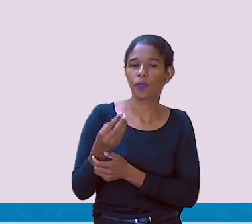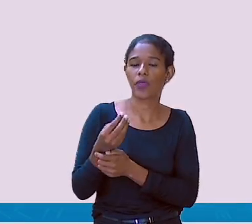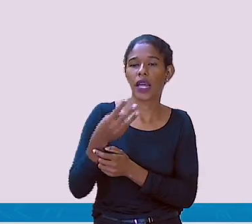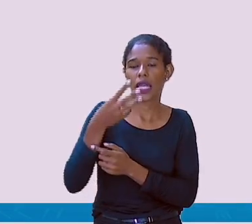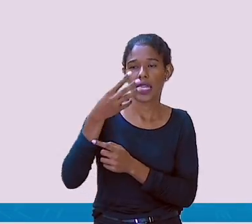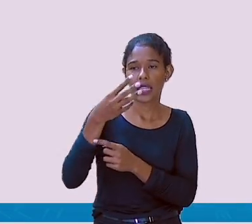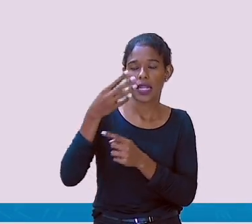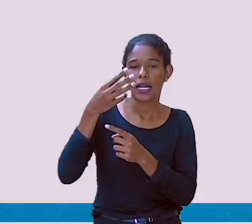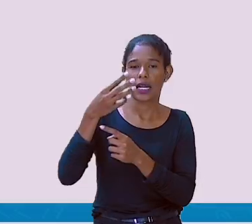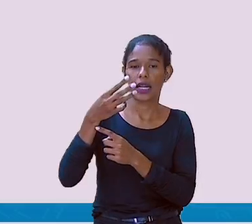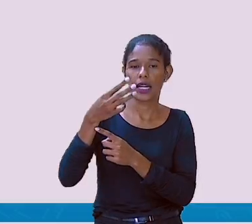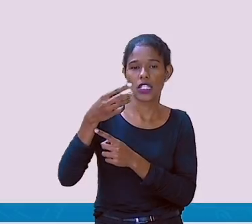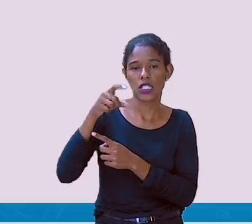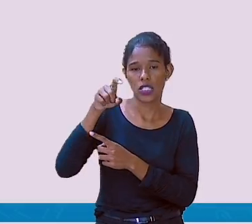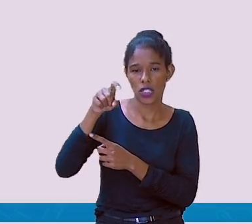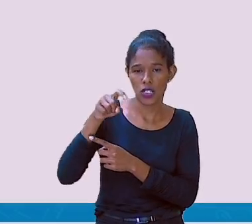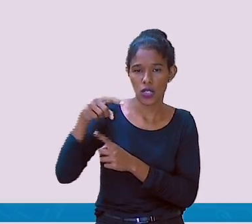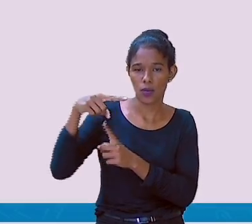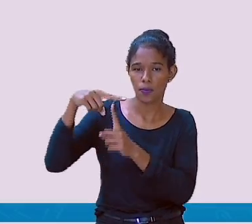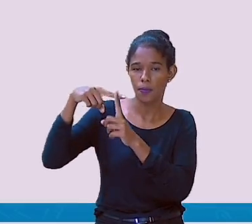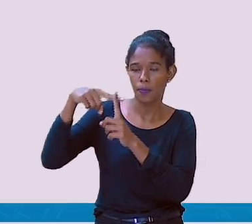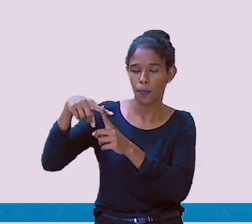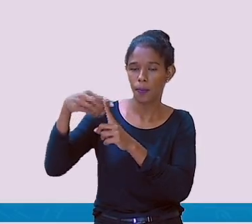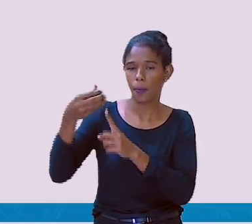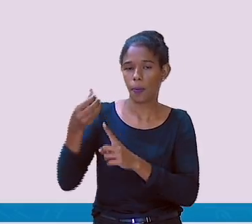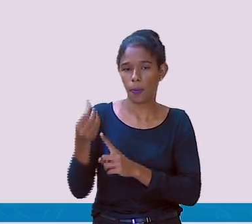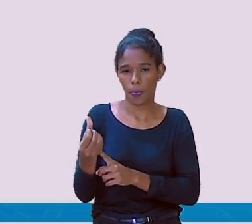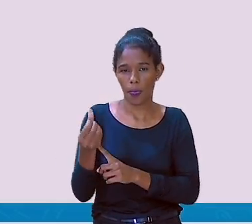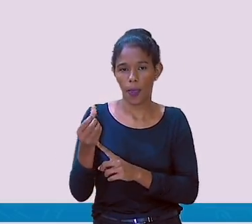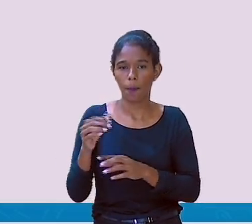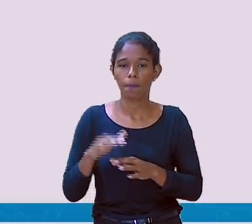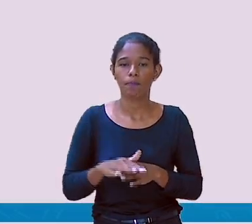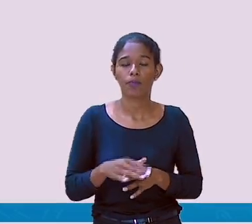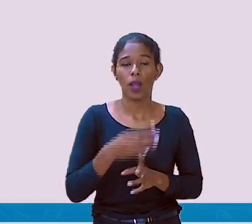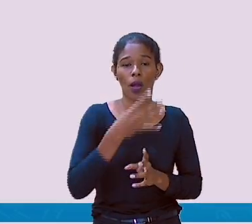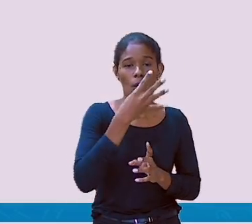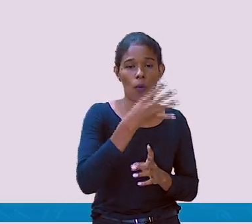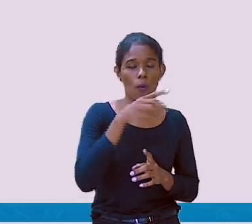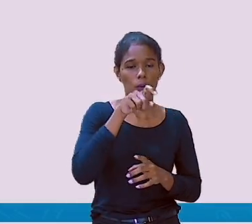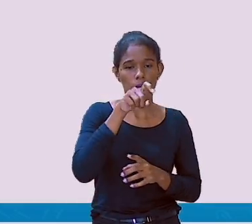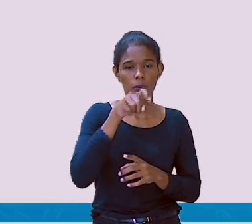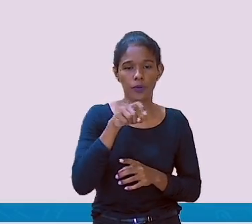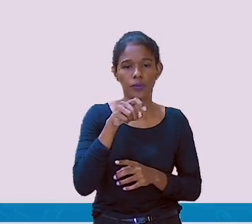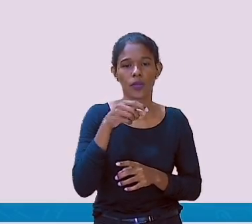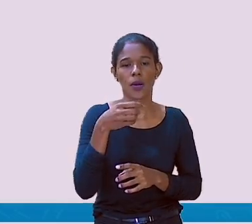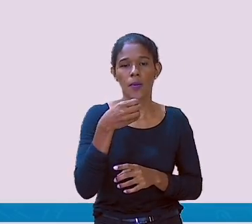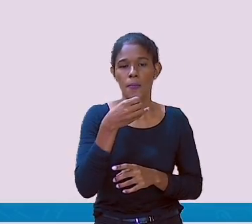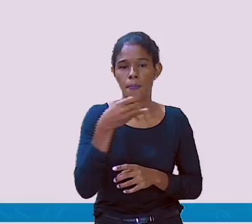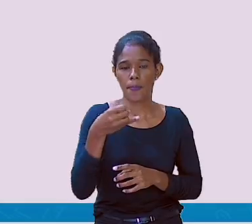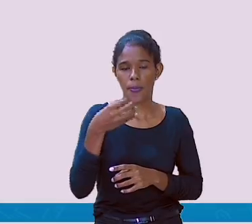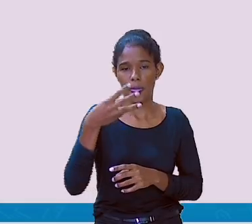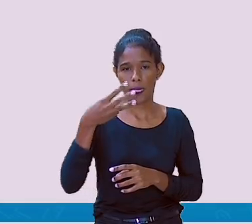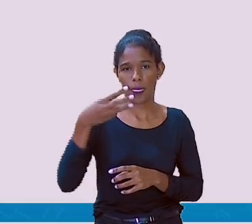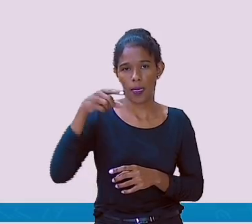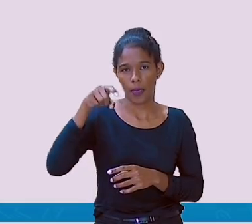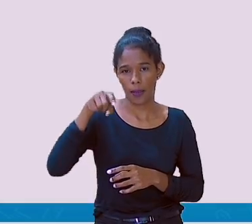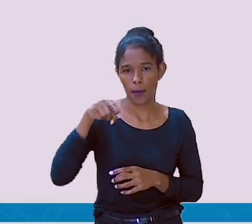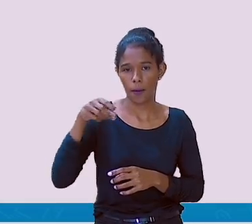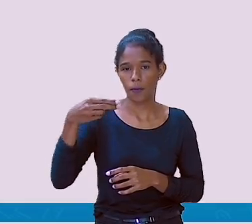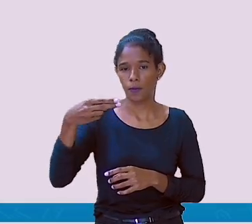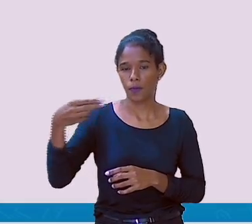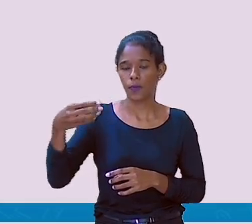x, 3x, 3 vezes 2, 6. 4x menos